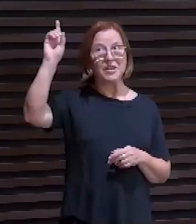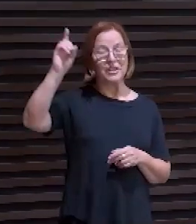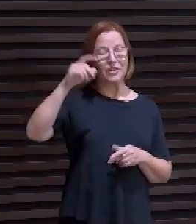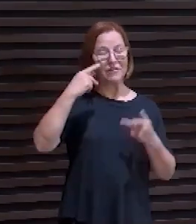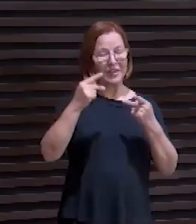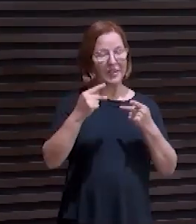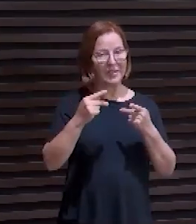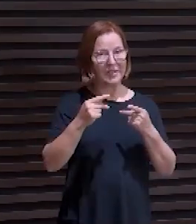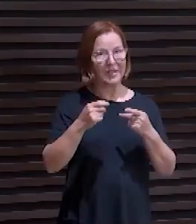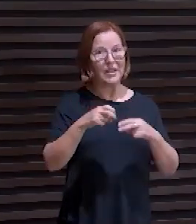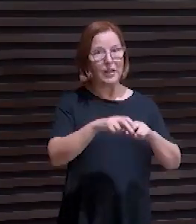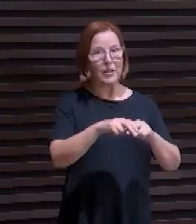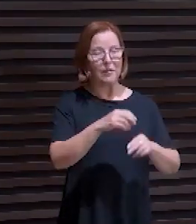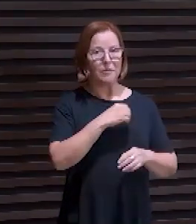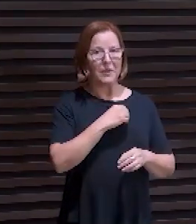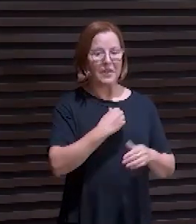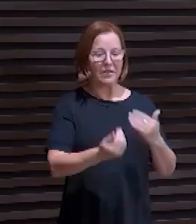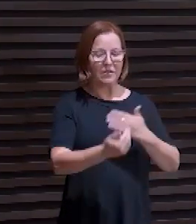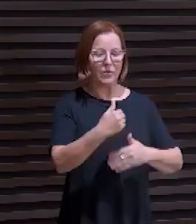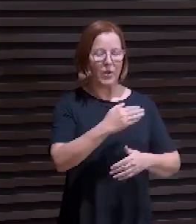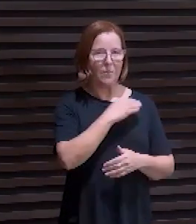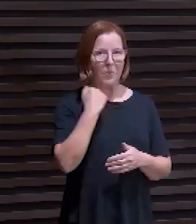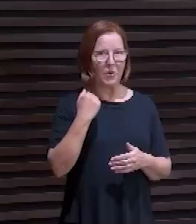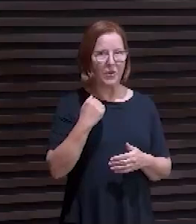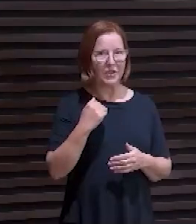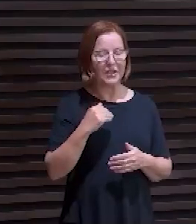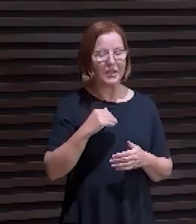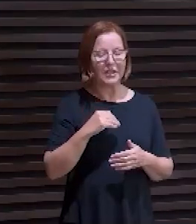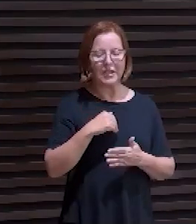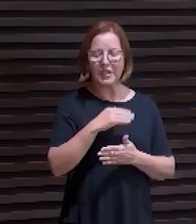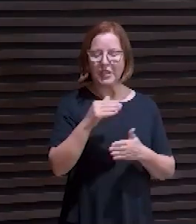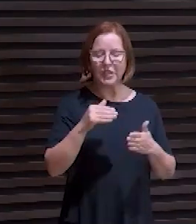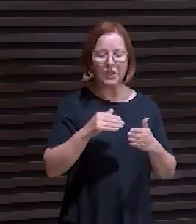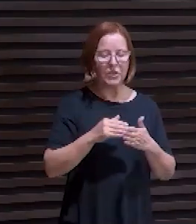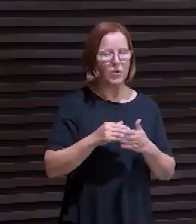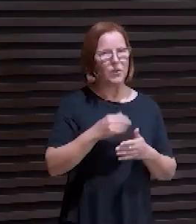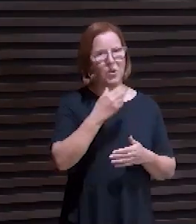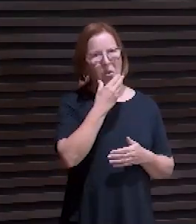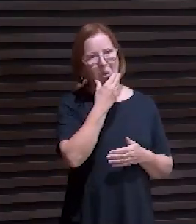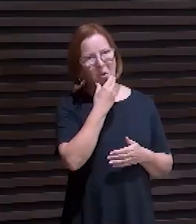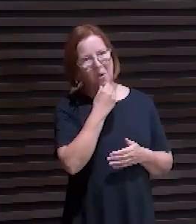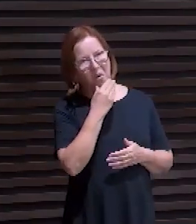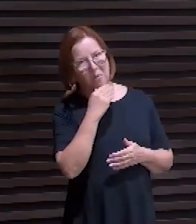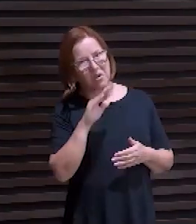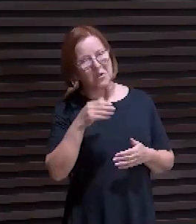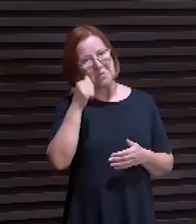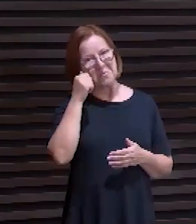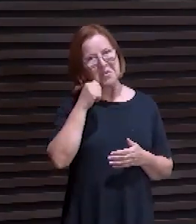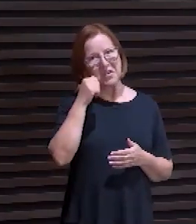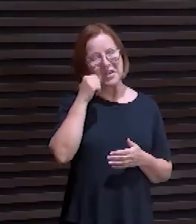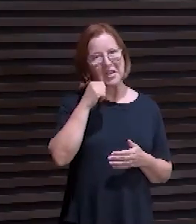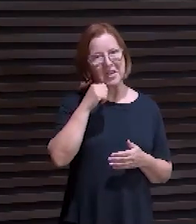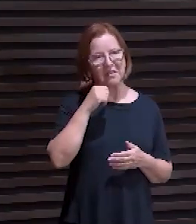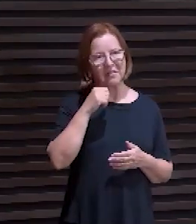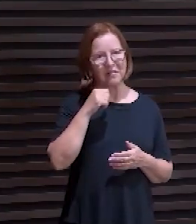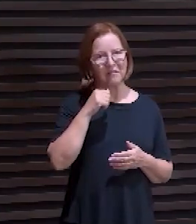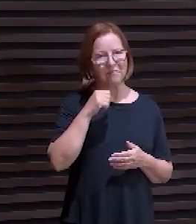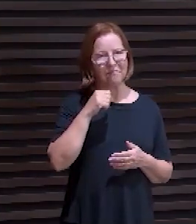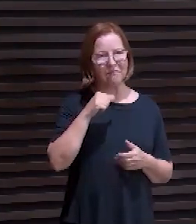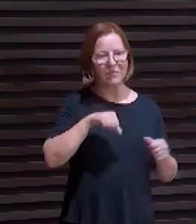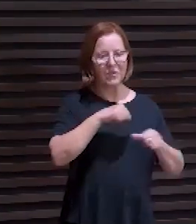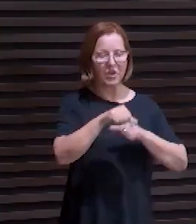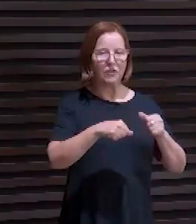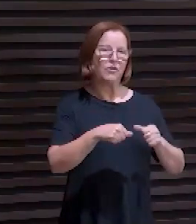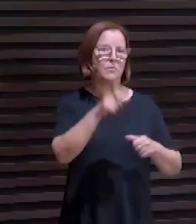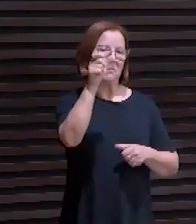entrou a morte, e todos os homens, tanto homens machos como homens fêmeas, se tornaram